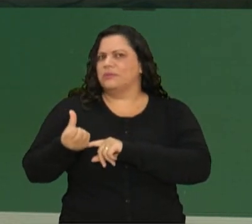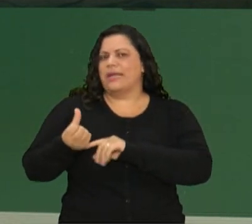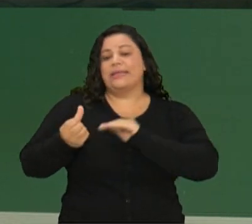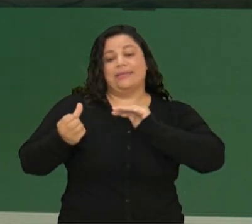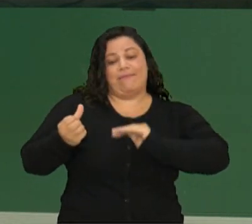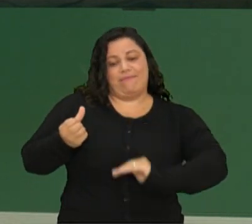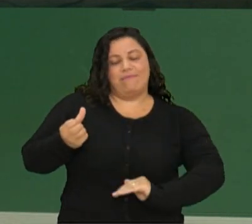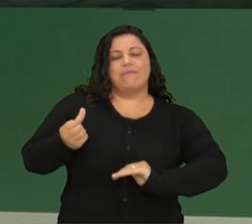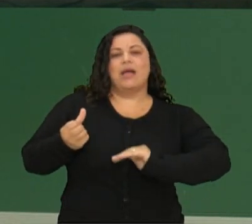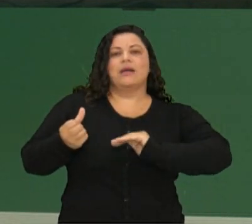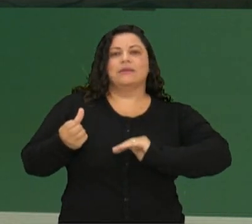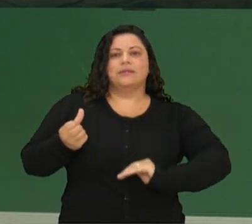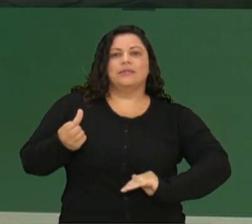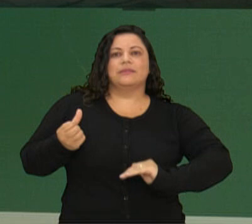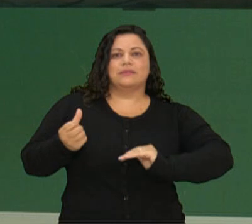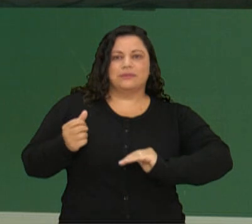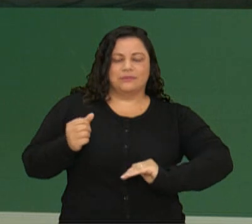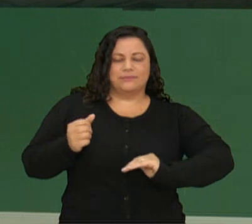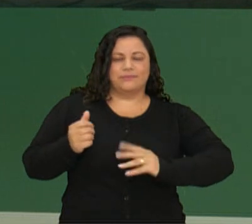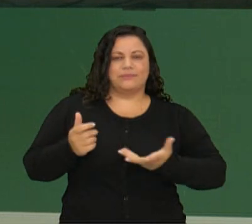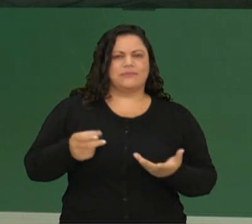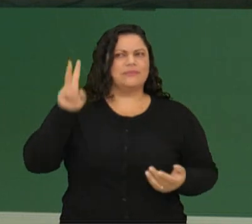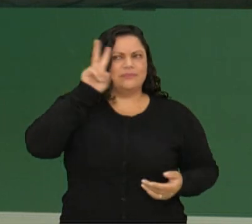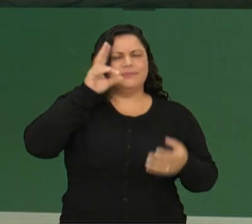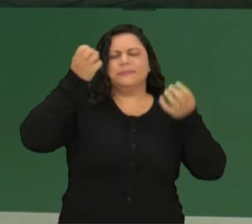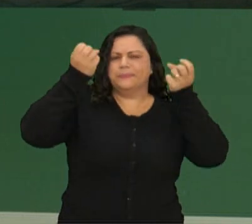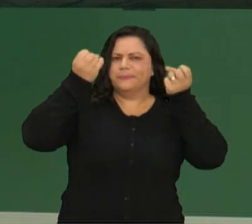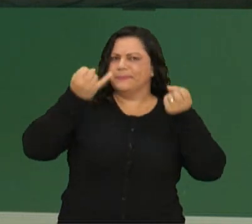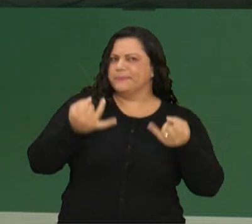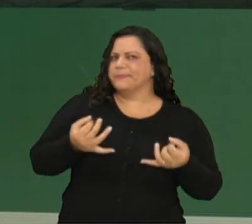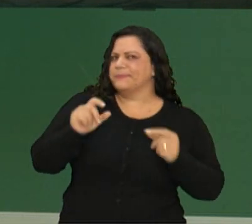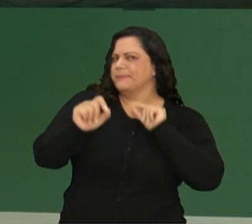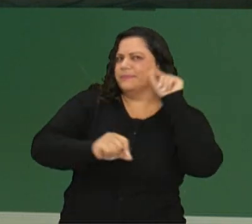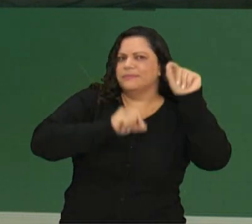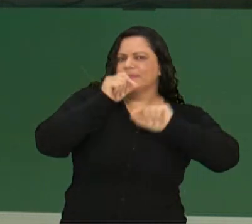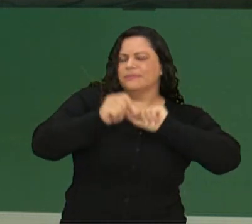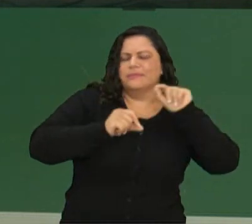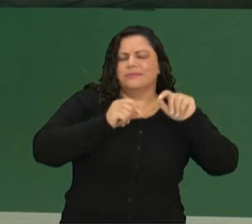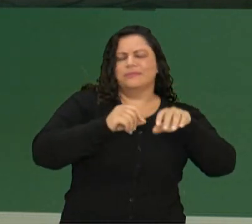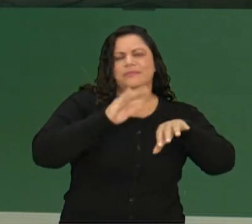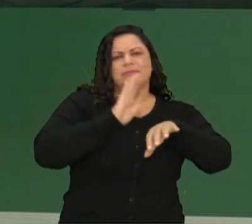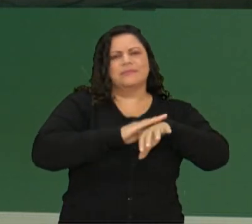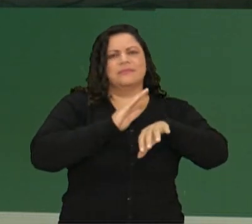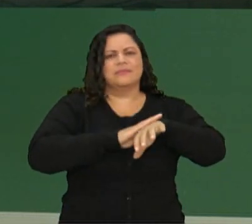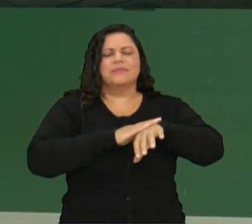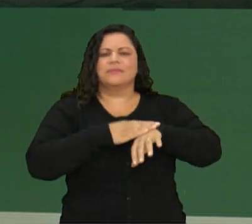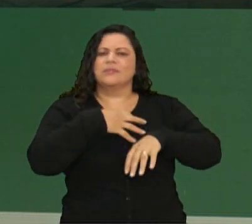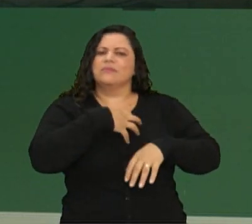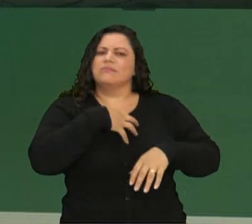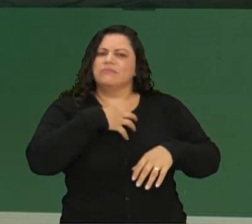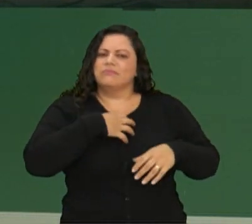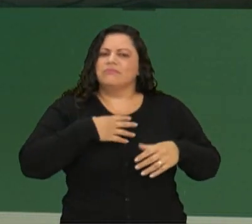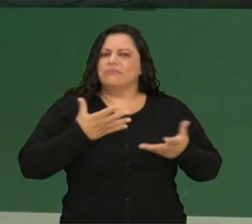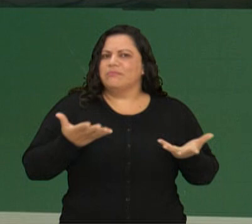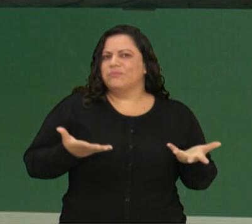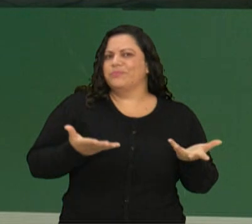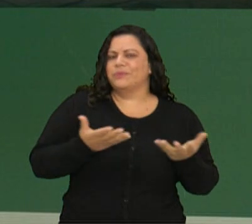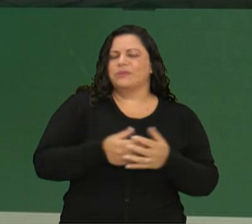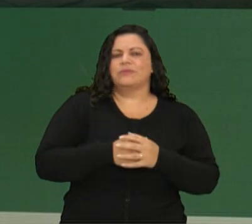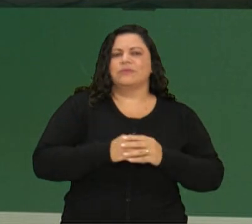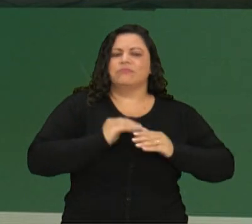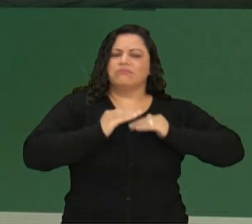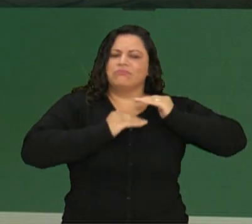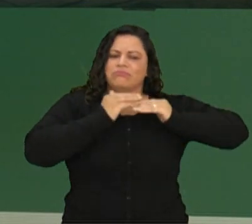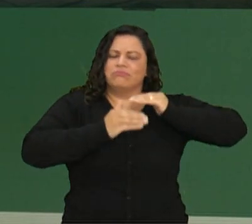conversou sobre isso, né? A gente já viu, inclusive, quais são os hábitos que promovem aí, aumentam as chances dessa pessoa